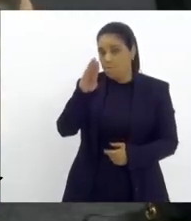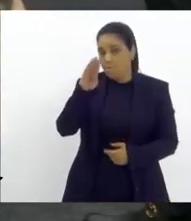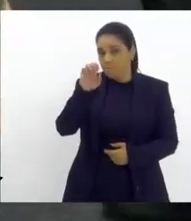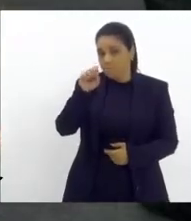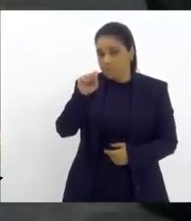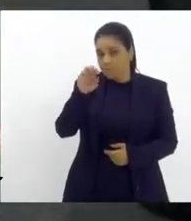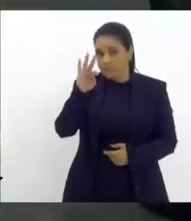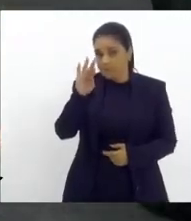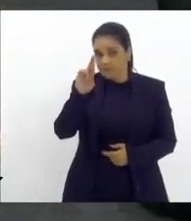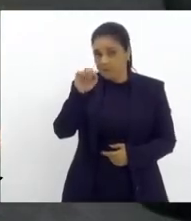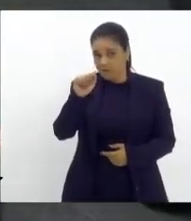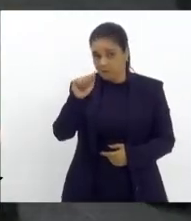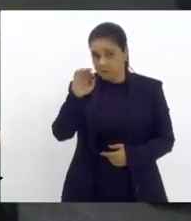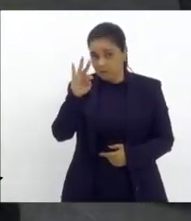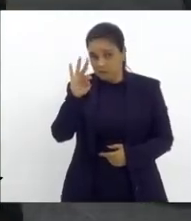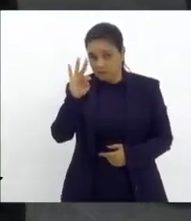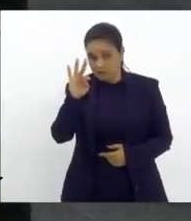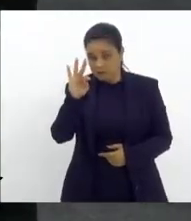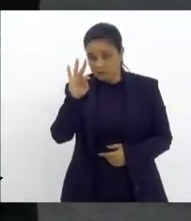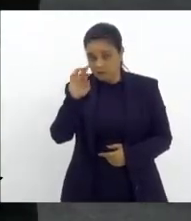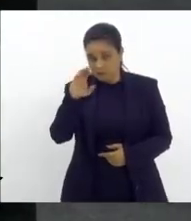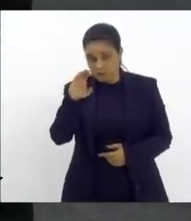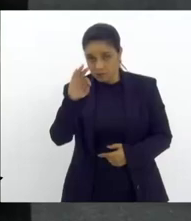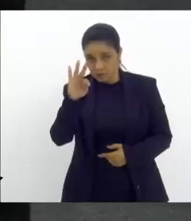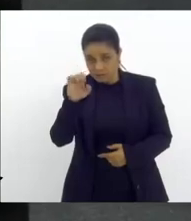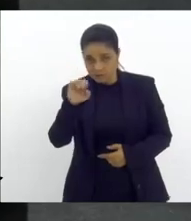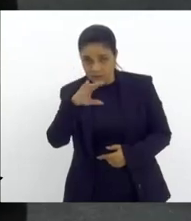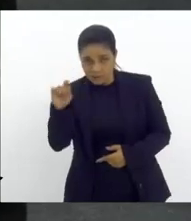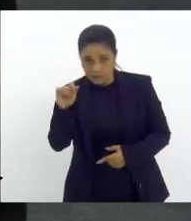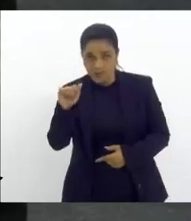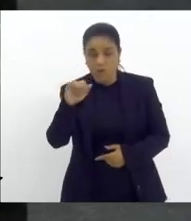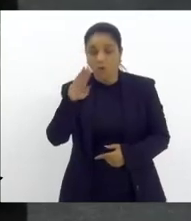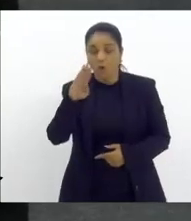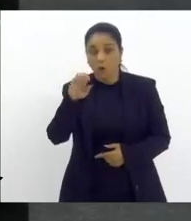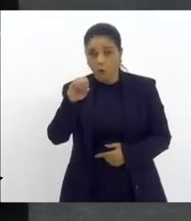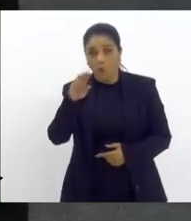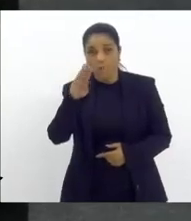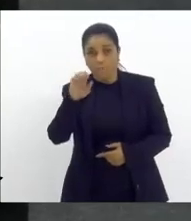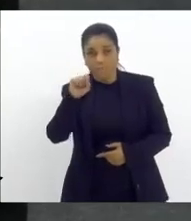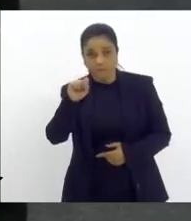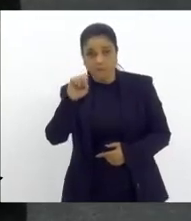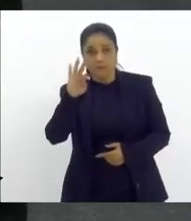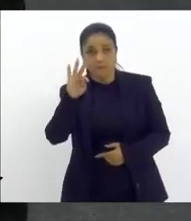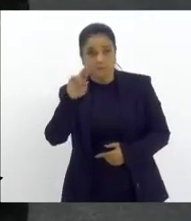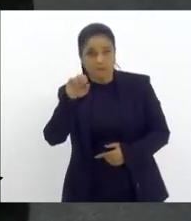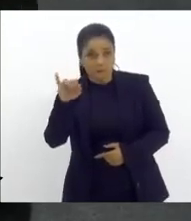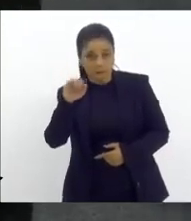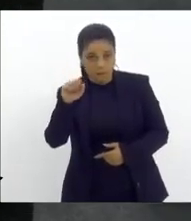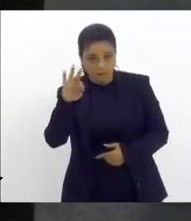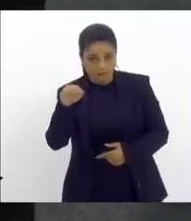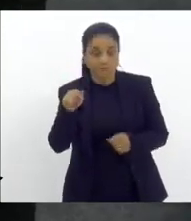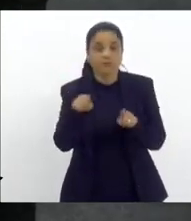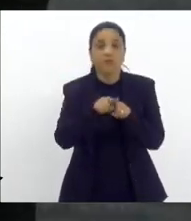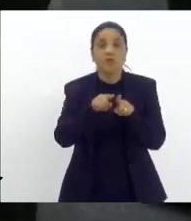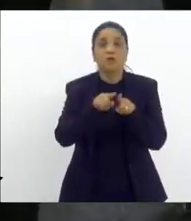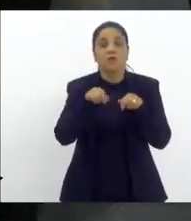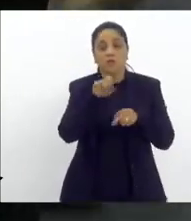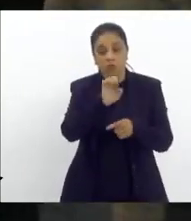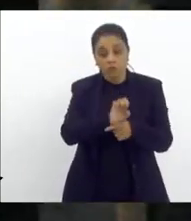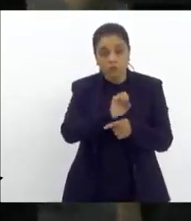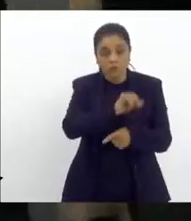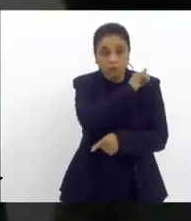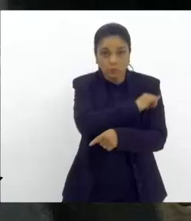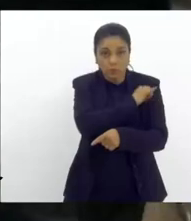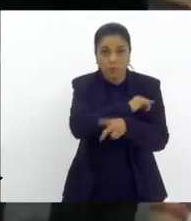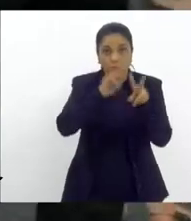pudesse votar e tomar numa obrigatoriedade no estado do Rio de Janeiro essa percepção de uma temática tão